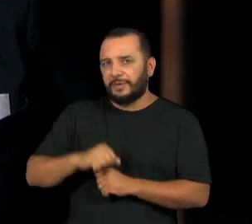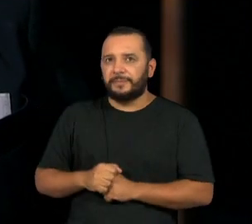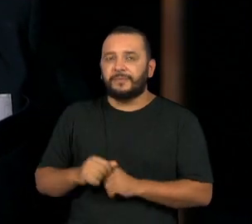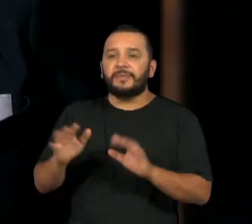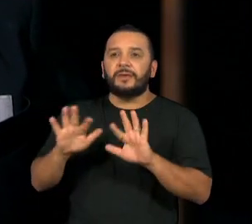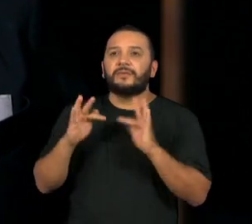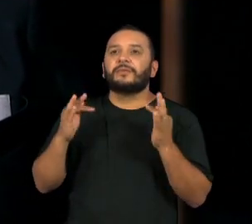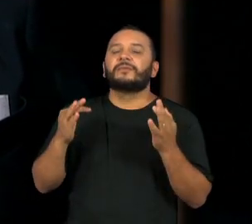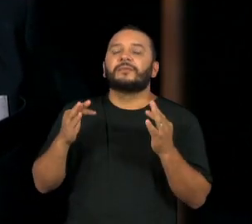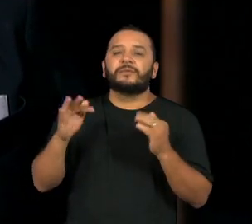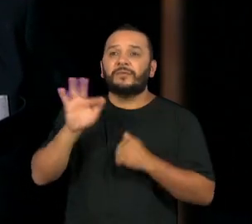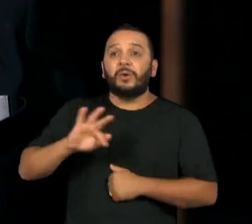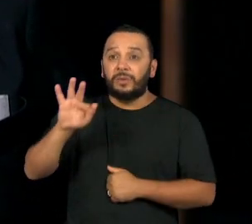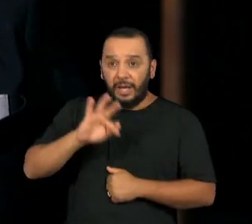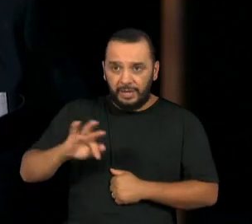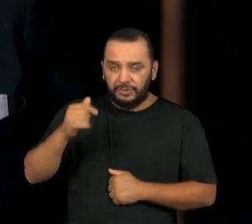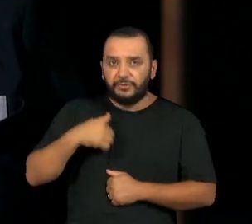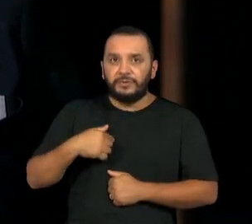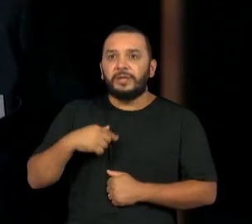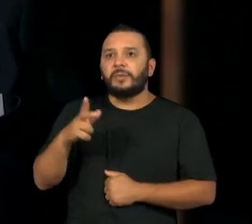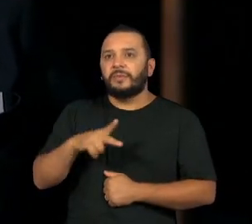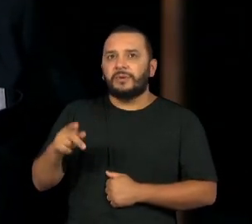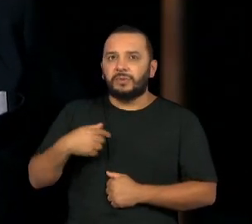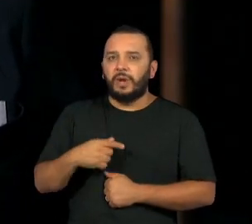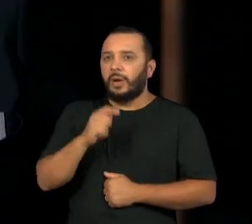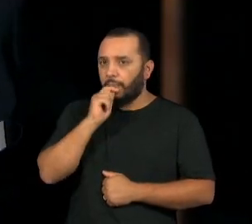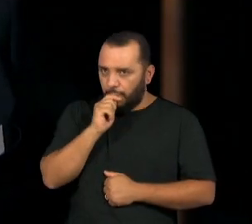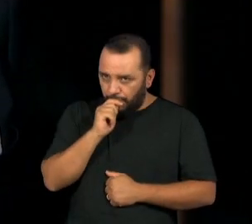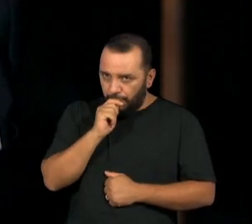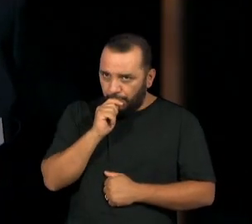com um apito de cachorro. Um apito de cachorro.